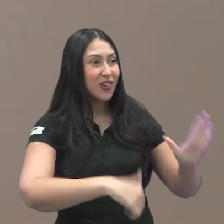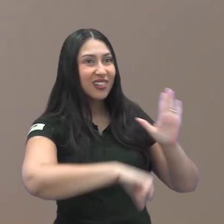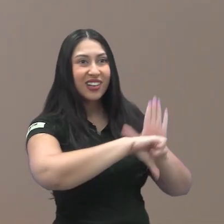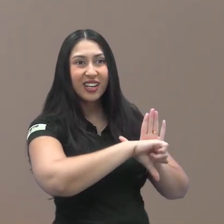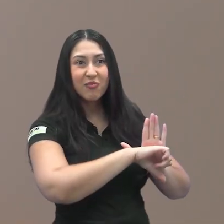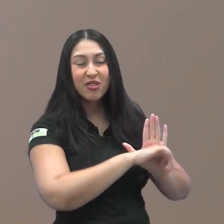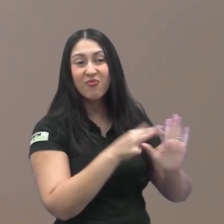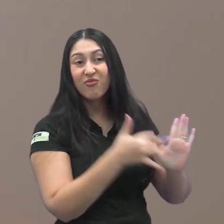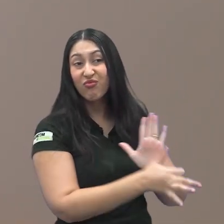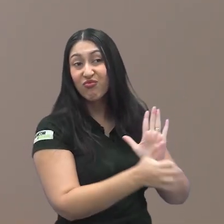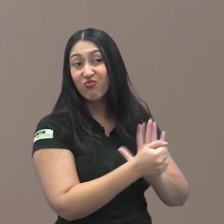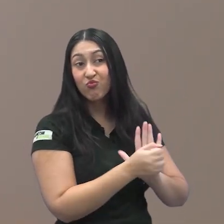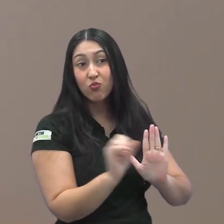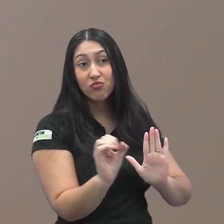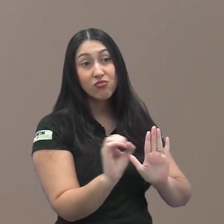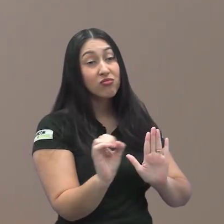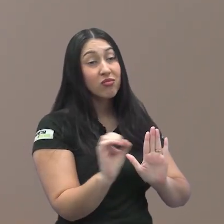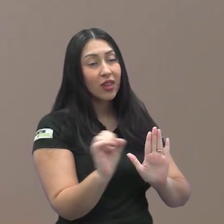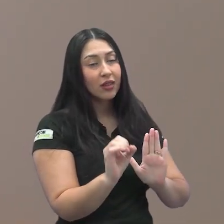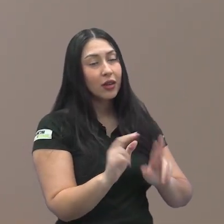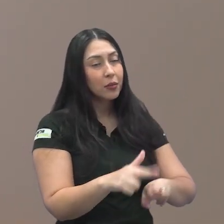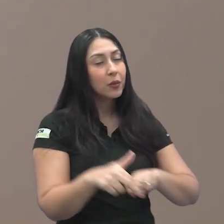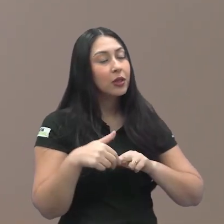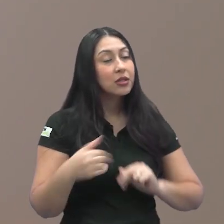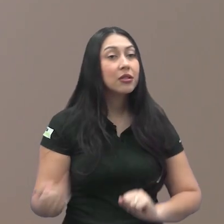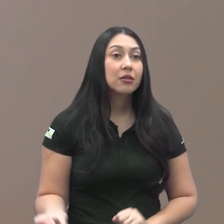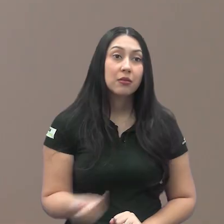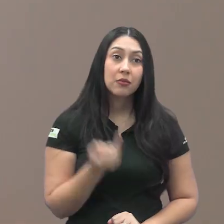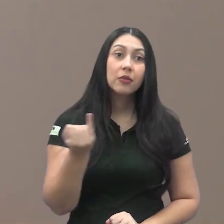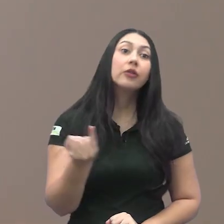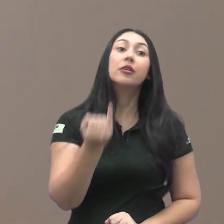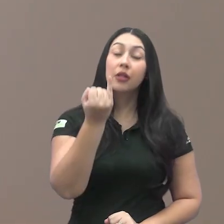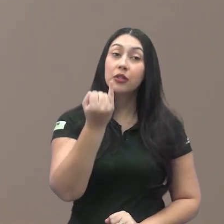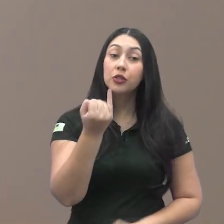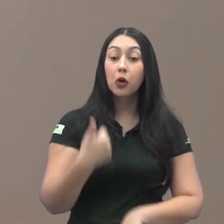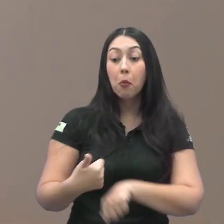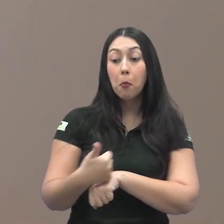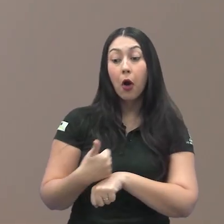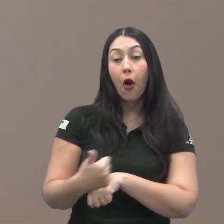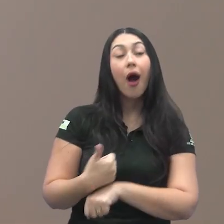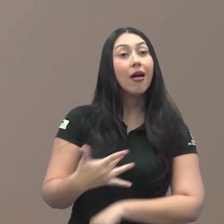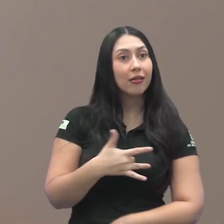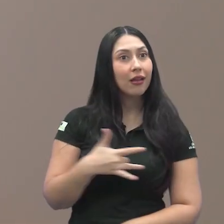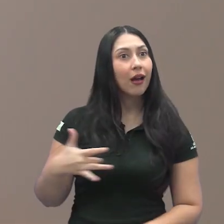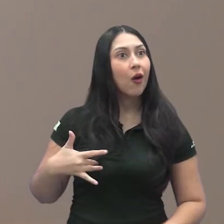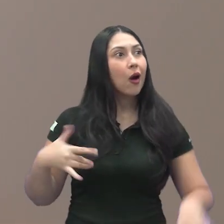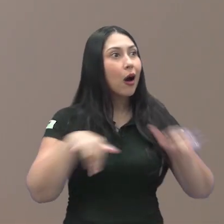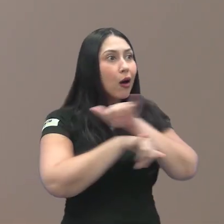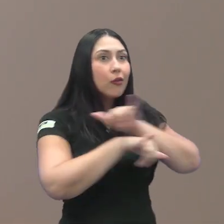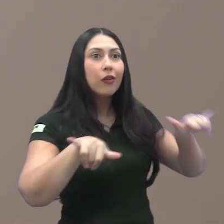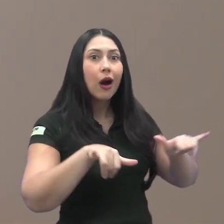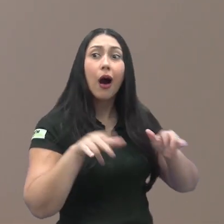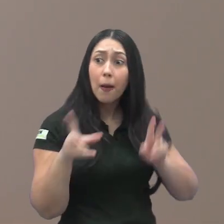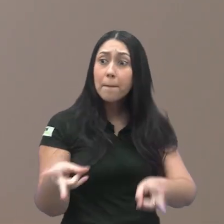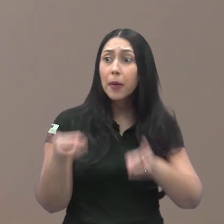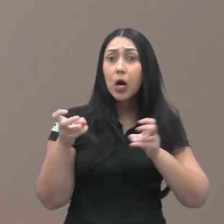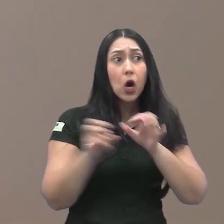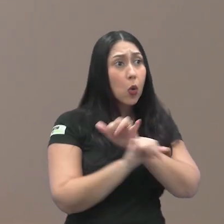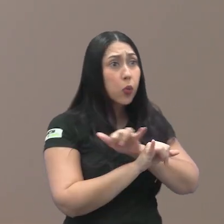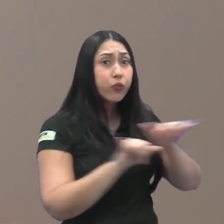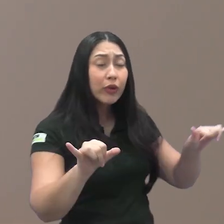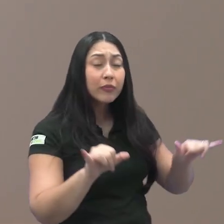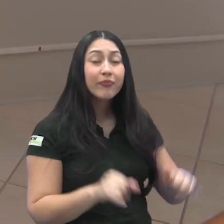aqueles casos de crimes que não são registrados oficialmente. Então é importante que isso venha através do profissional de saúde que